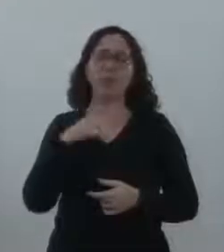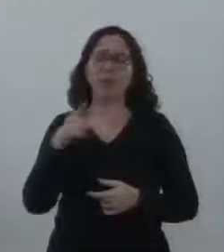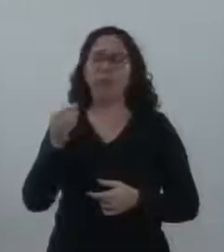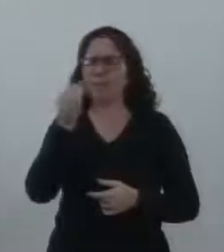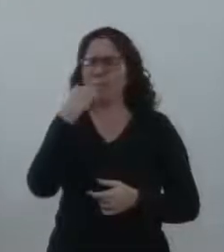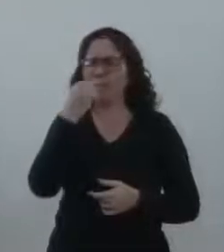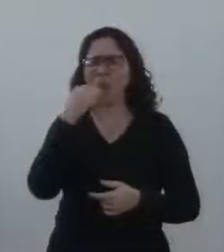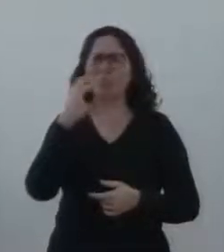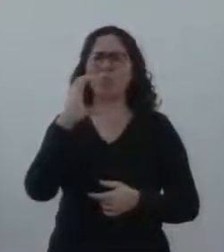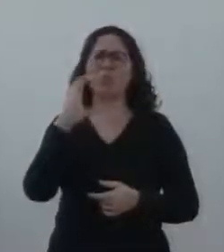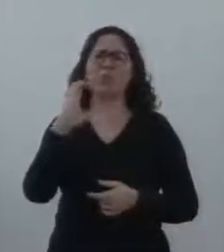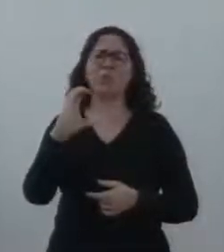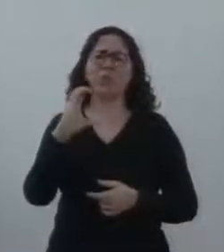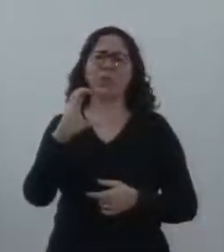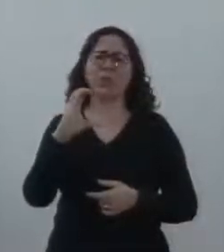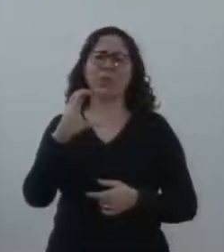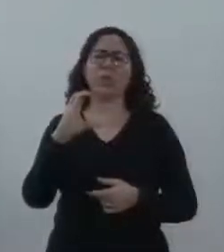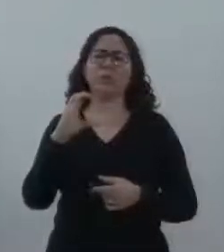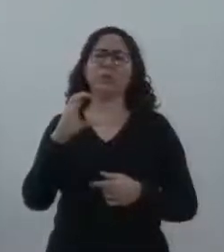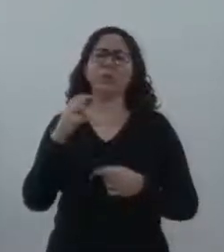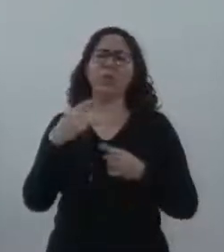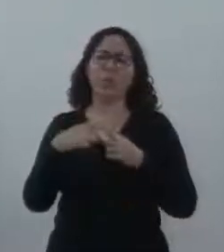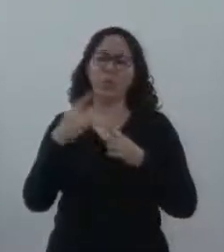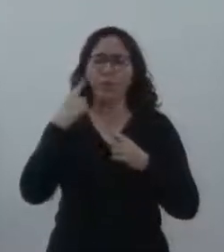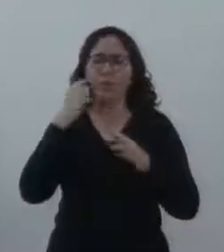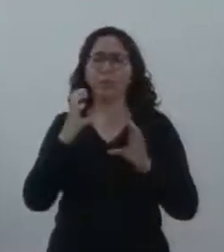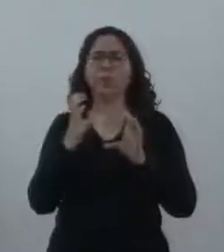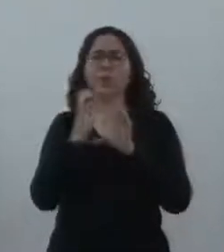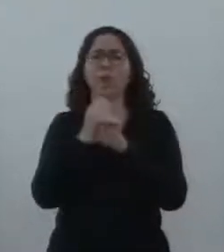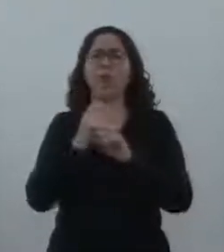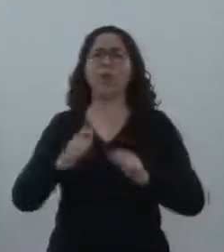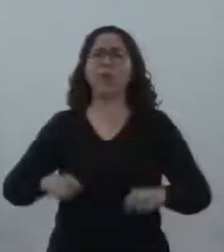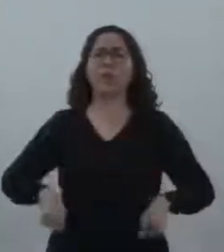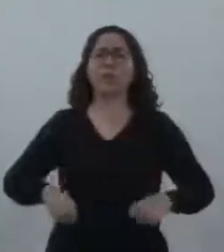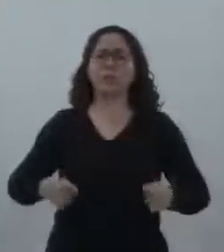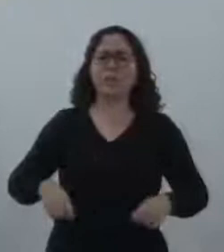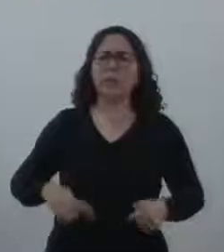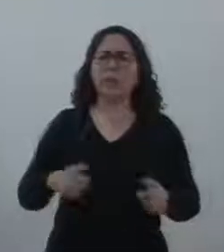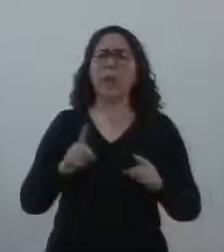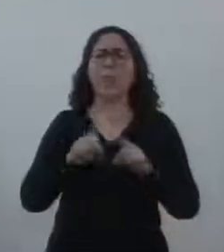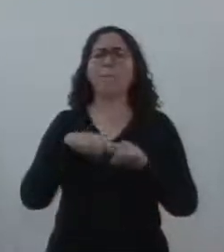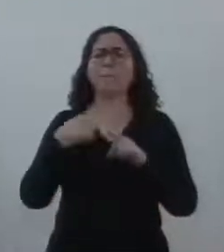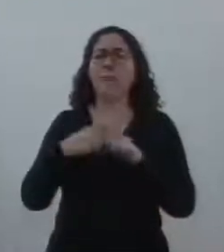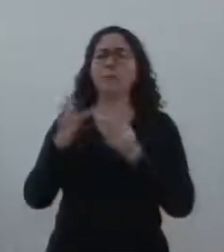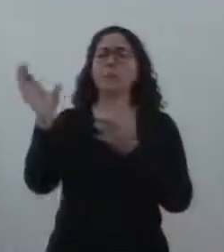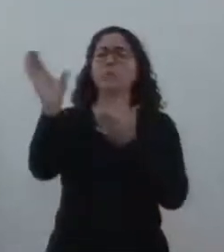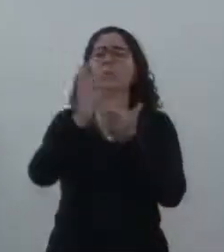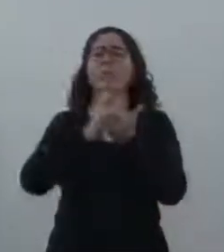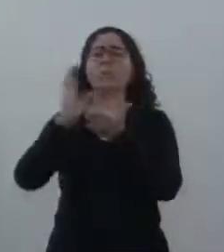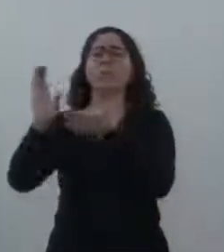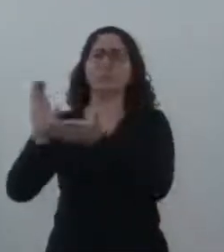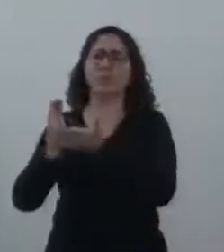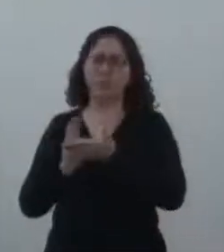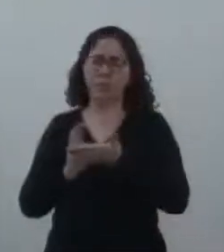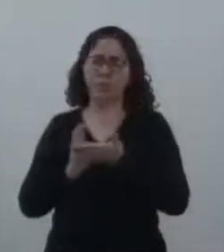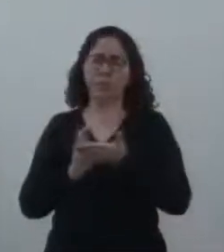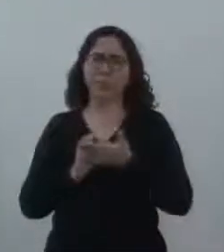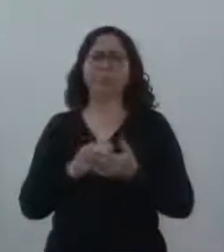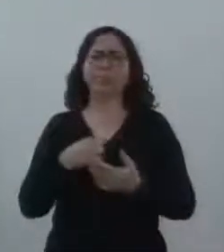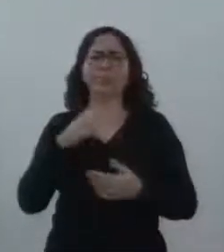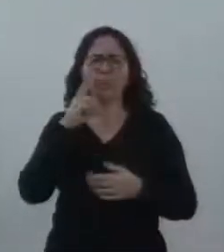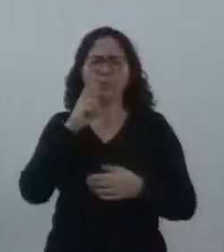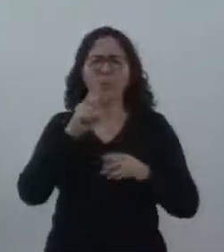ruim, principalmente quando a gente calcula a despesa corrente pela receita corrente. A gente tem acompanhado